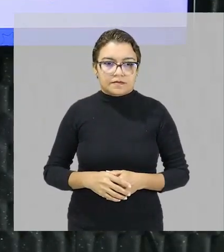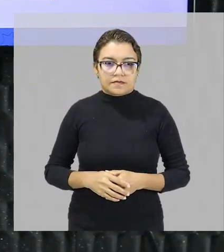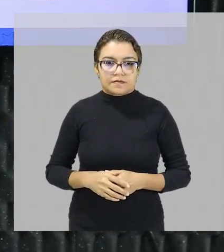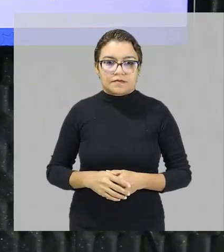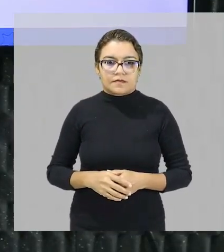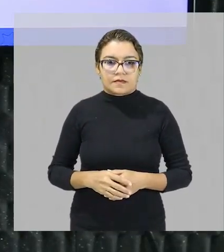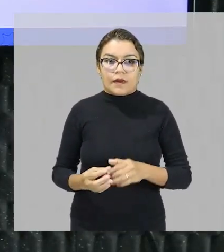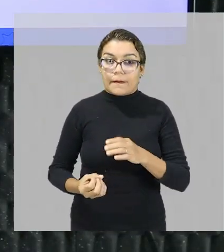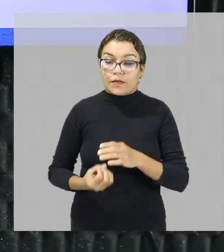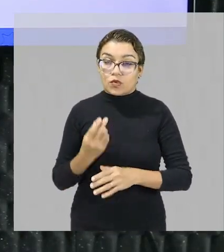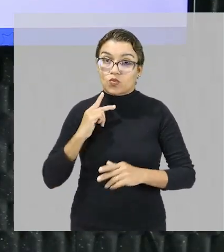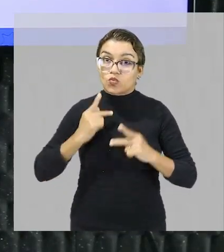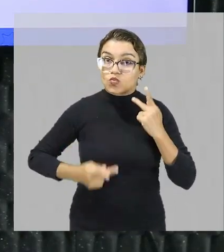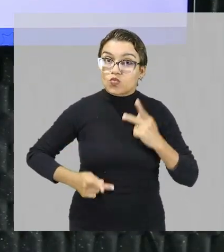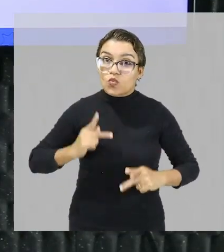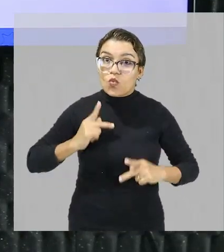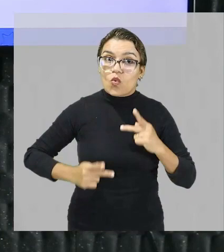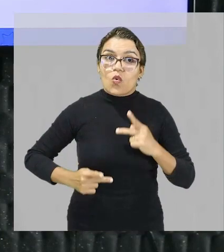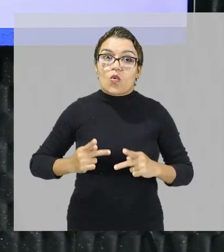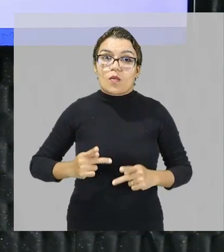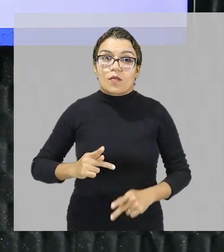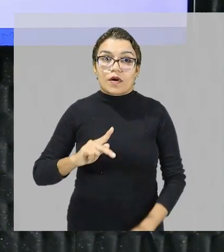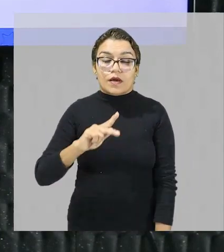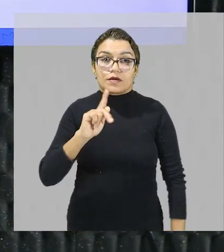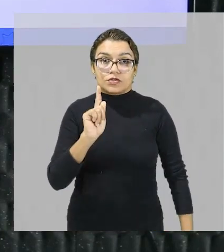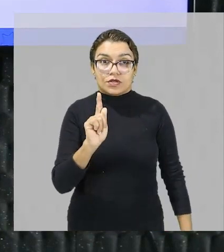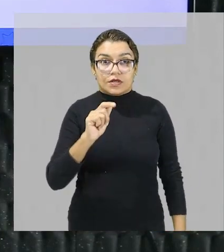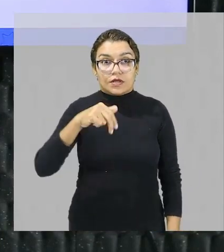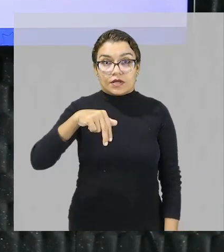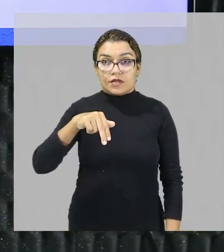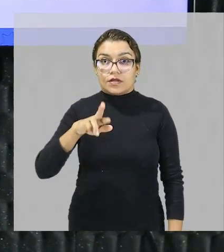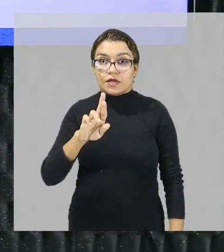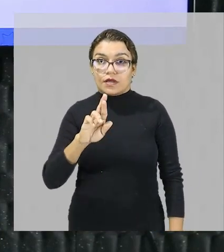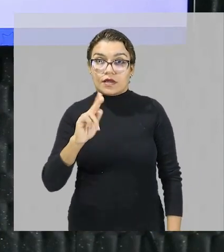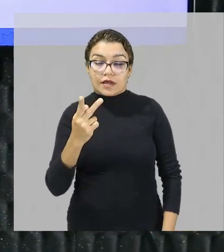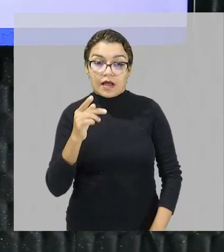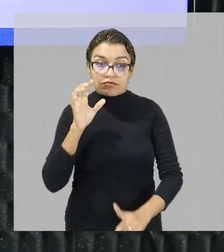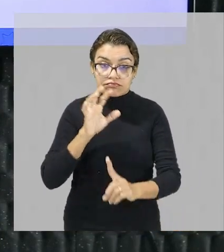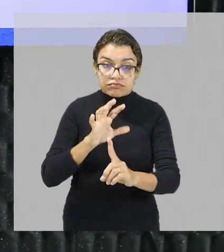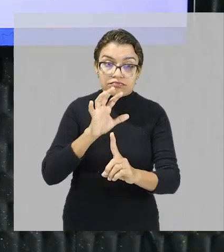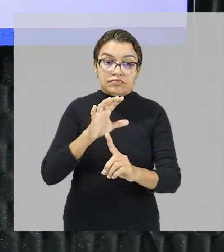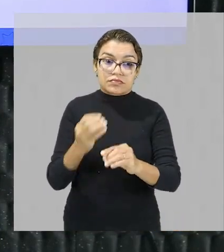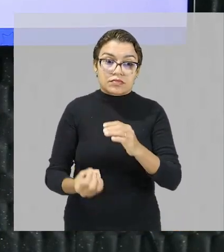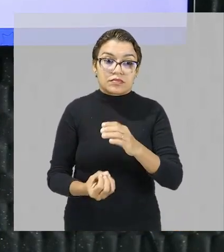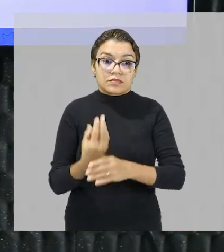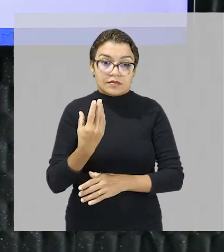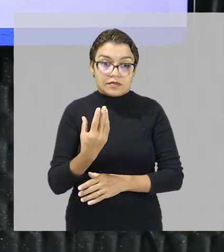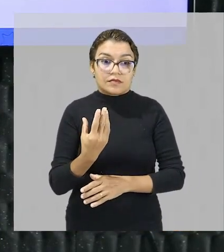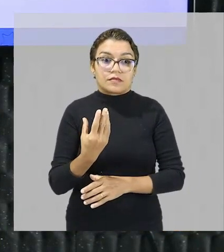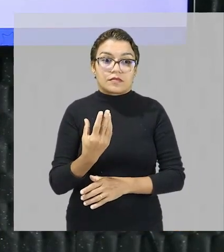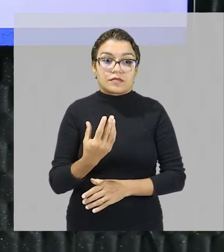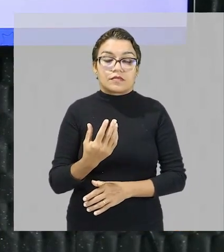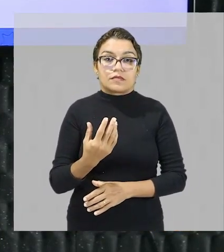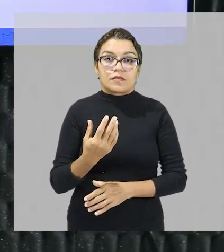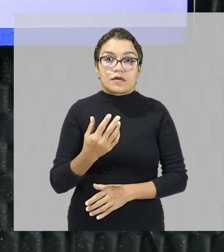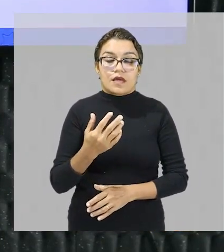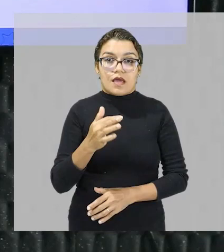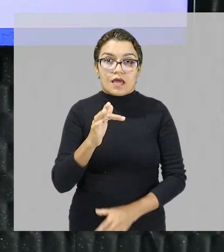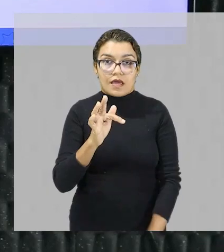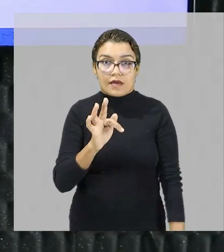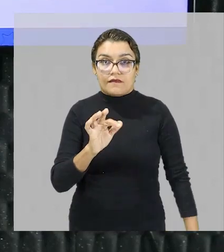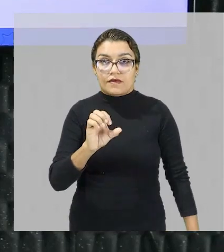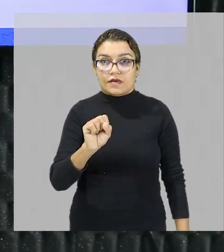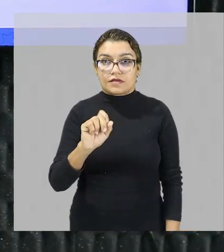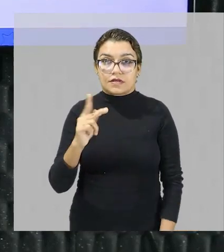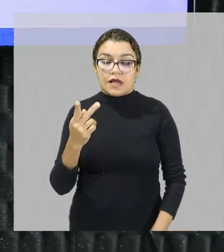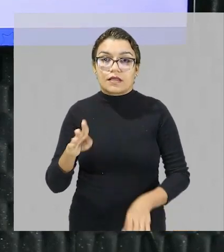adenohipófise produz aquele hormônio que eu mostrei para vocês, que é o GnRH, que estimula a produção do FSH e do